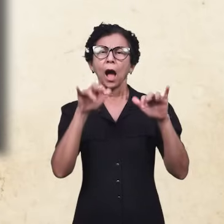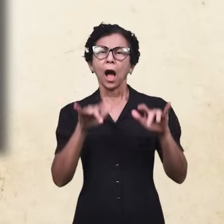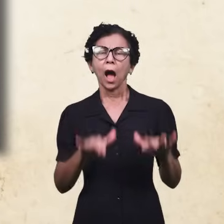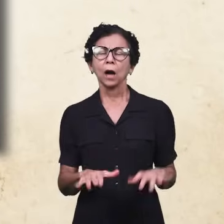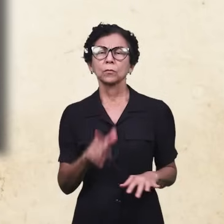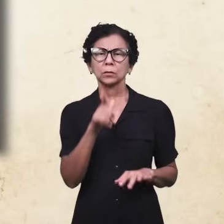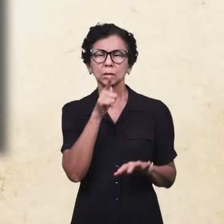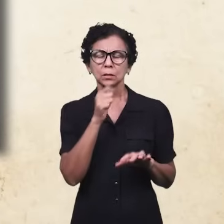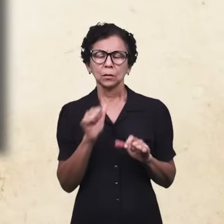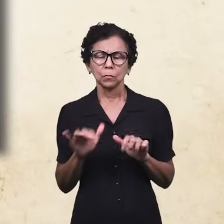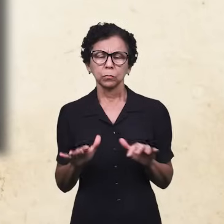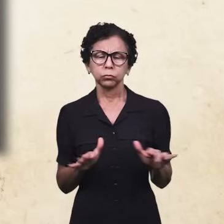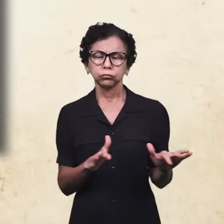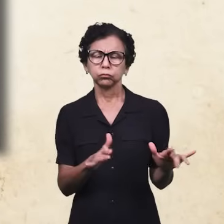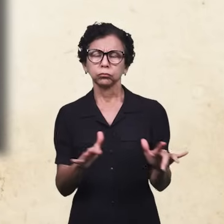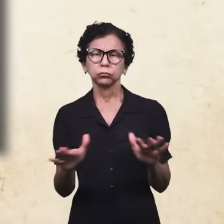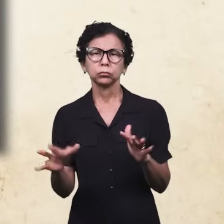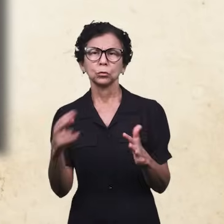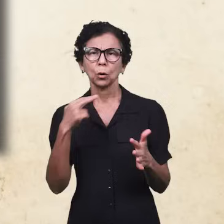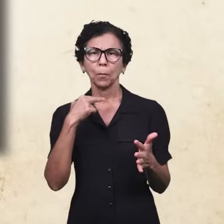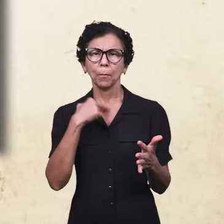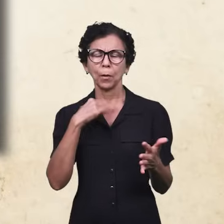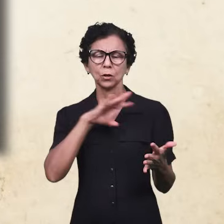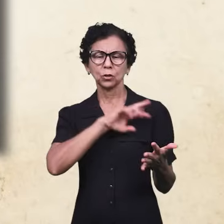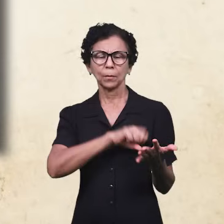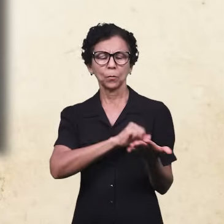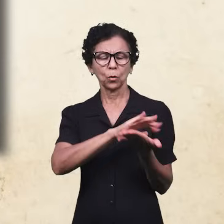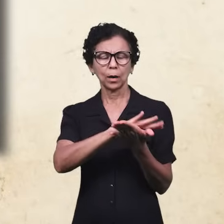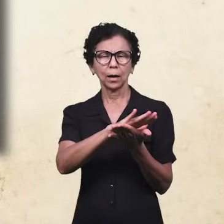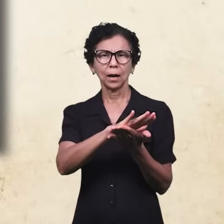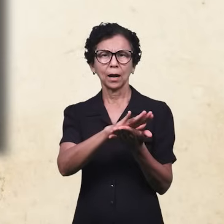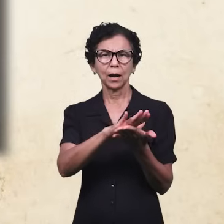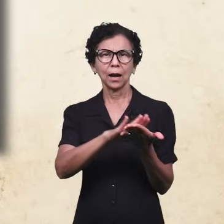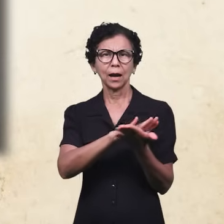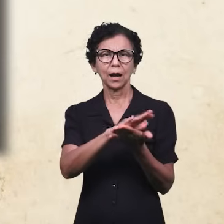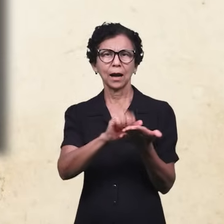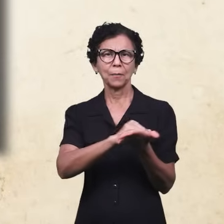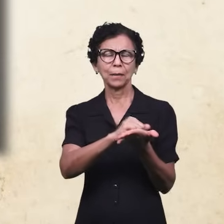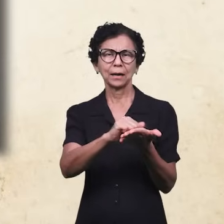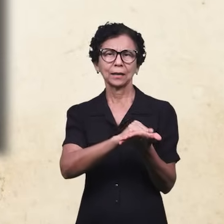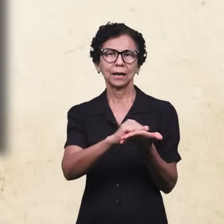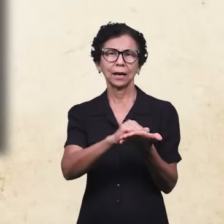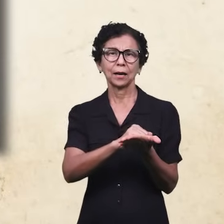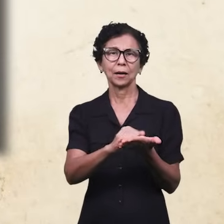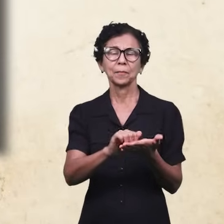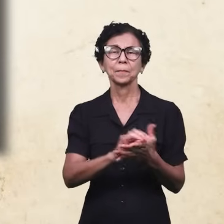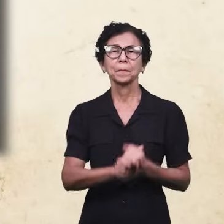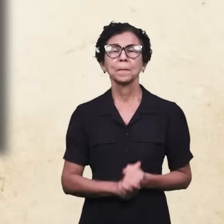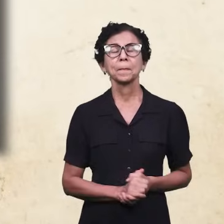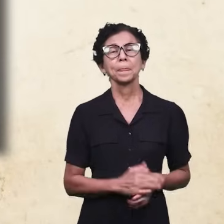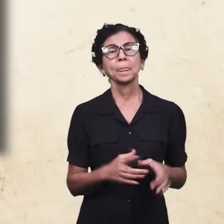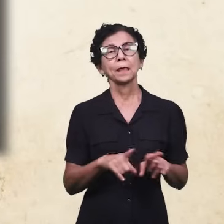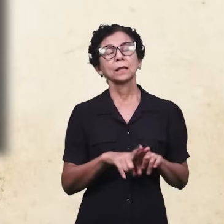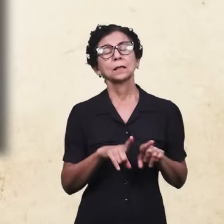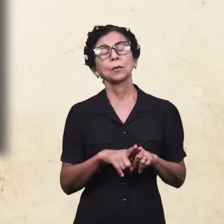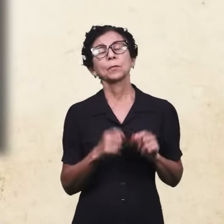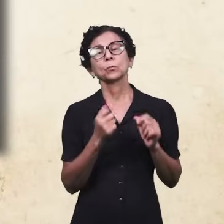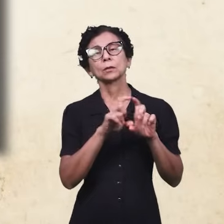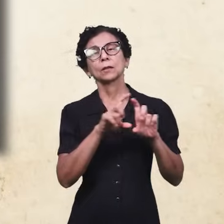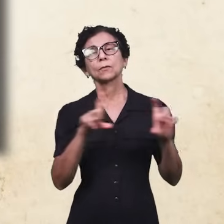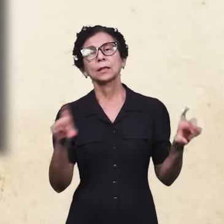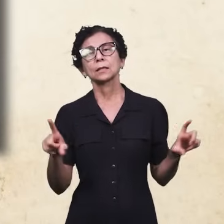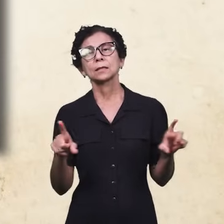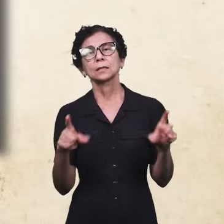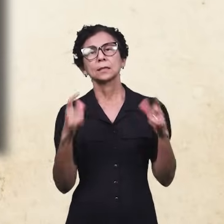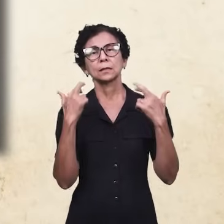amor e o senhor me tocou para ler primeira Coríntios 13 que fala que ainda que falasse a língua dos homens dos Anjos se não tivesse amor de nada